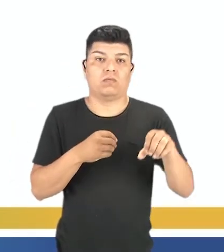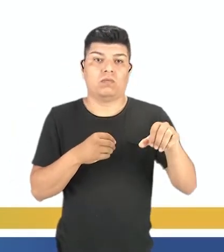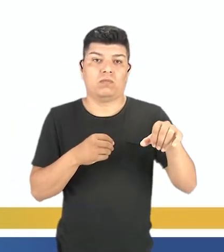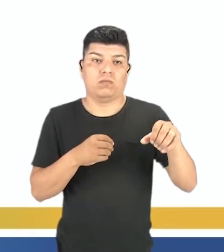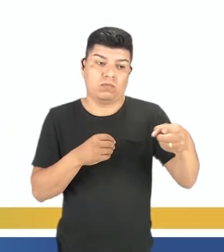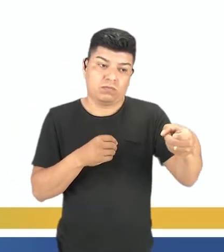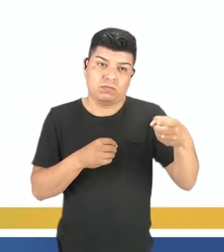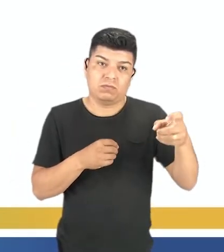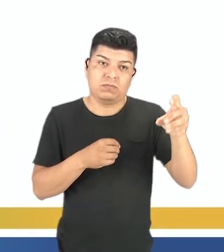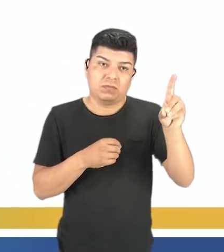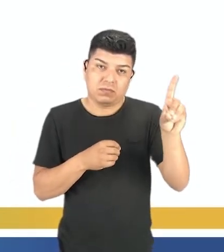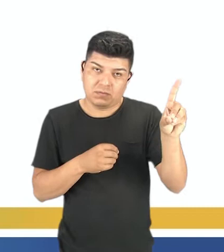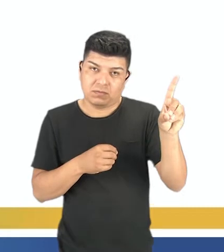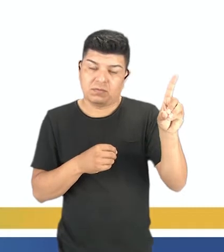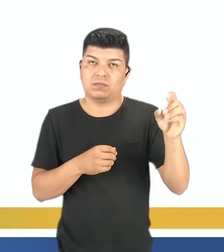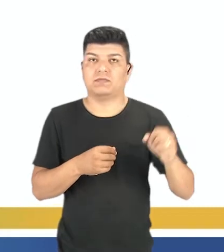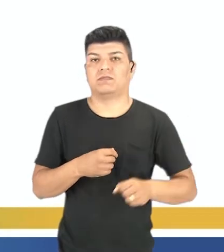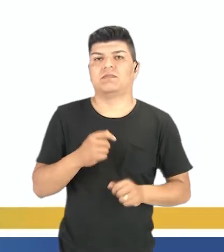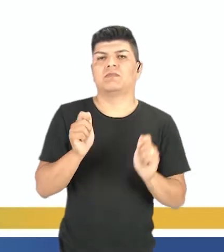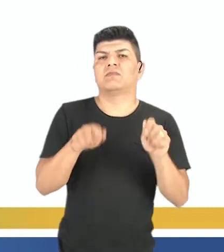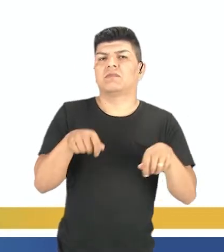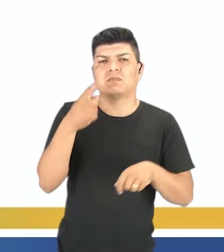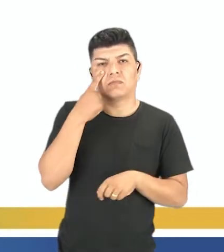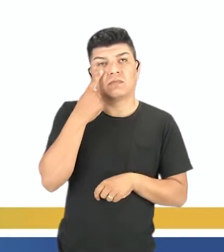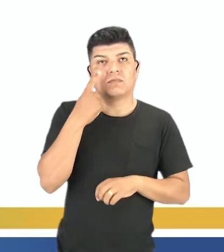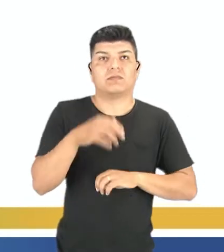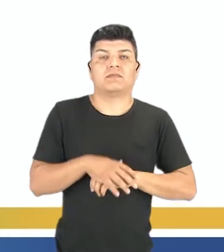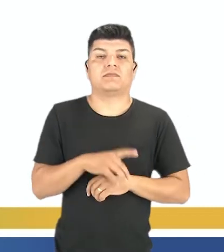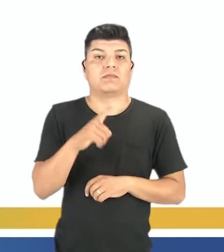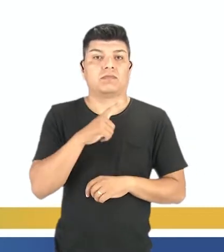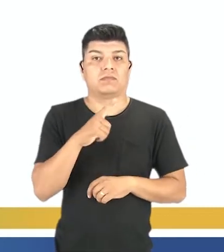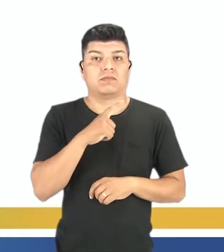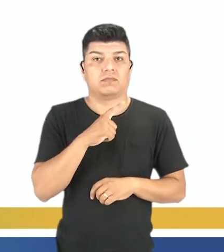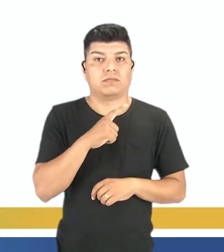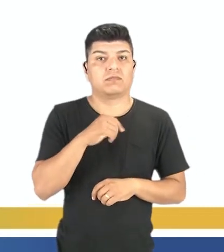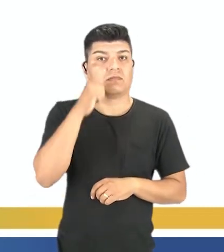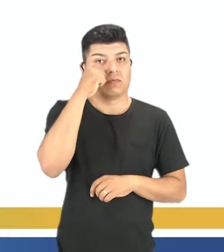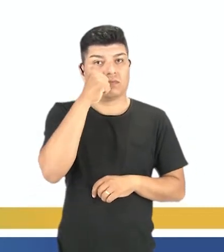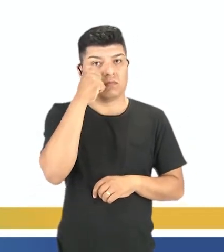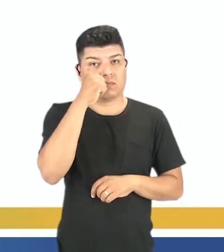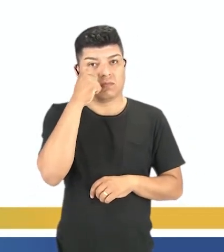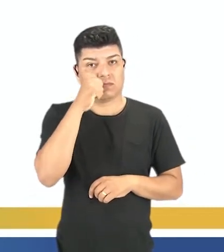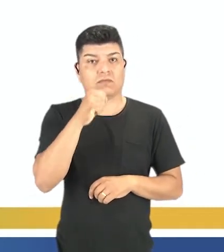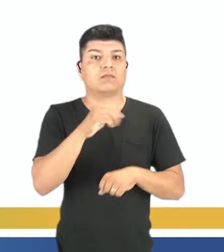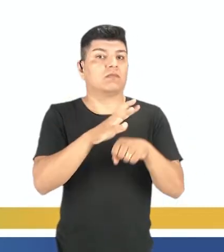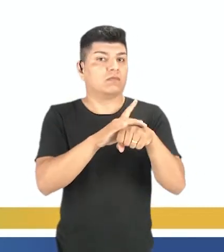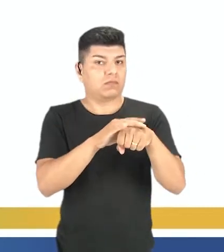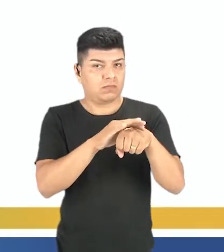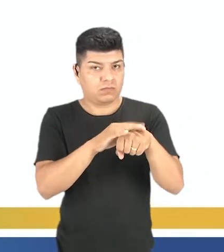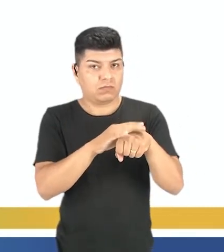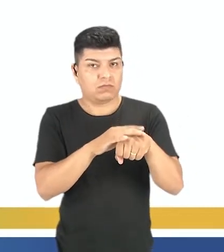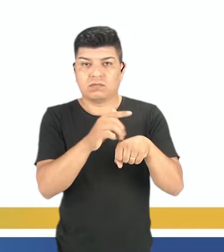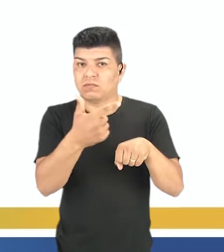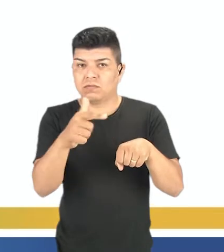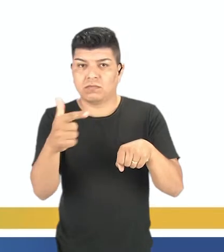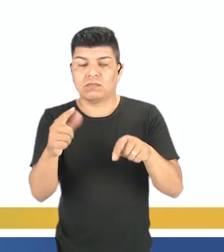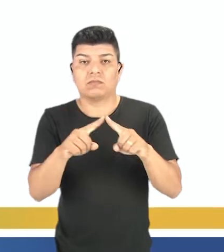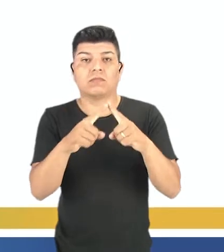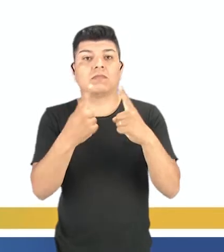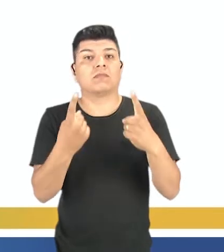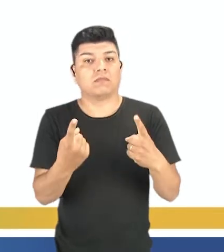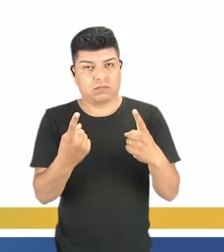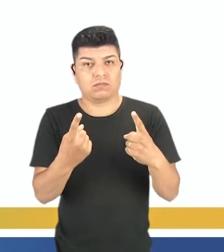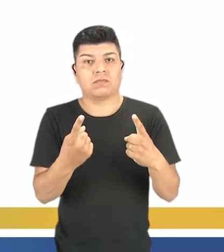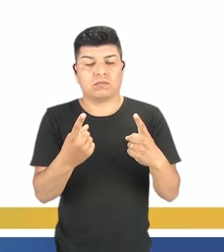daltônico, XDzinho. Então vamos ver as possibilidades. Eu posso ter tanto uma mulher portadora, que não tem a doença,